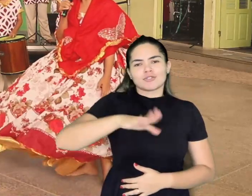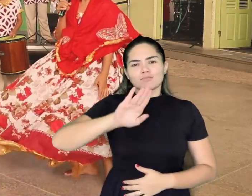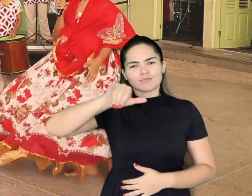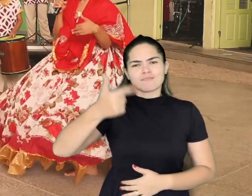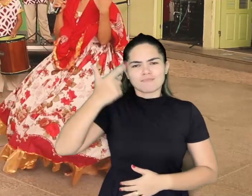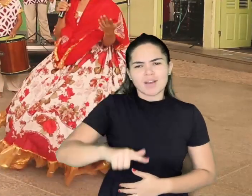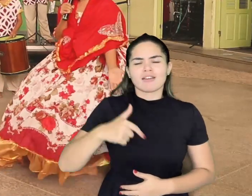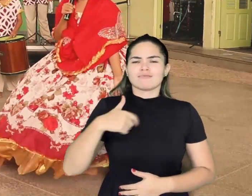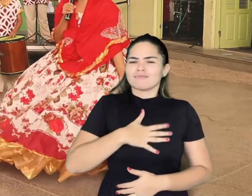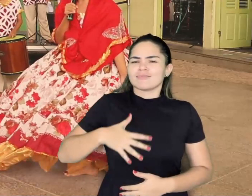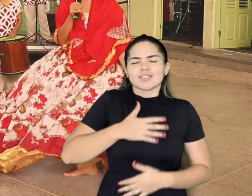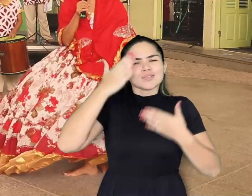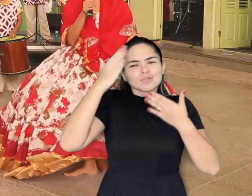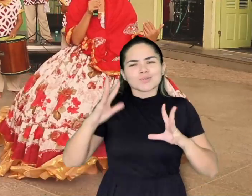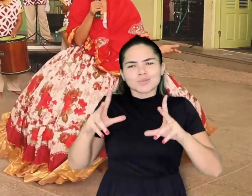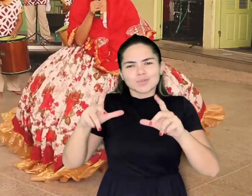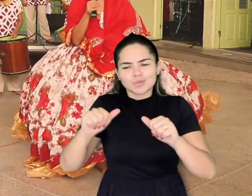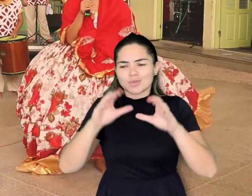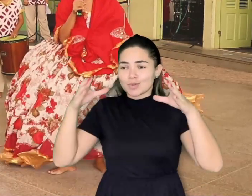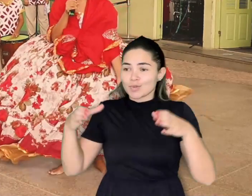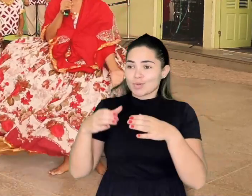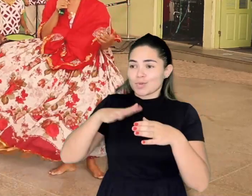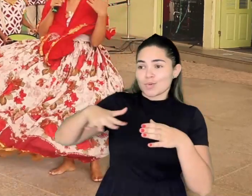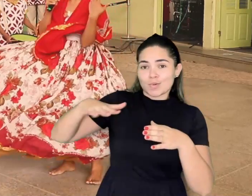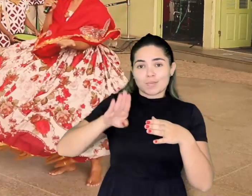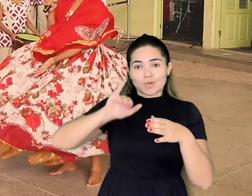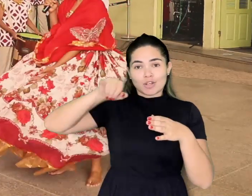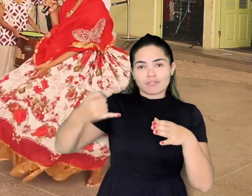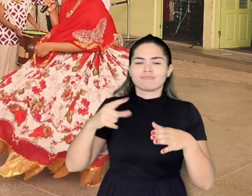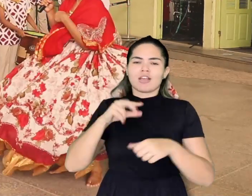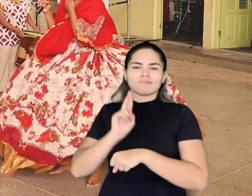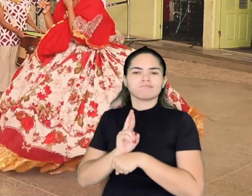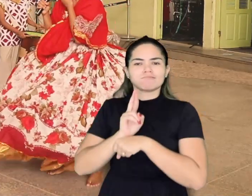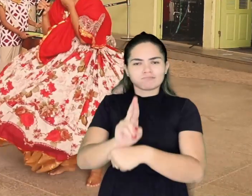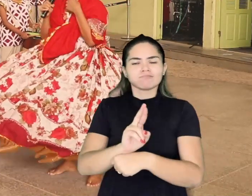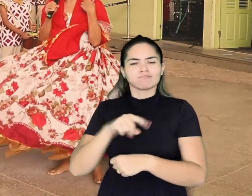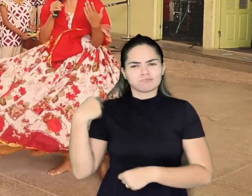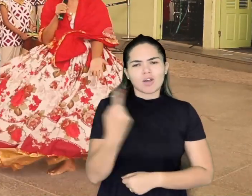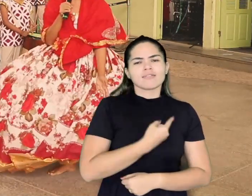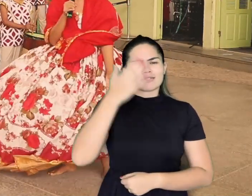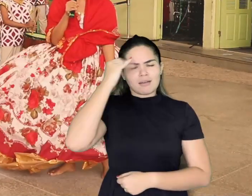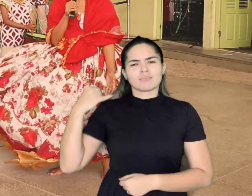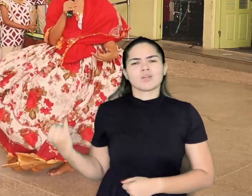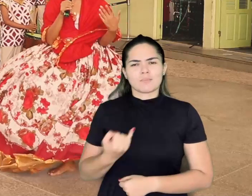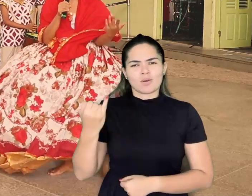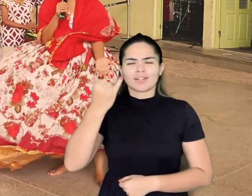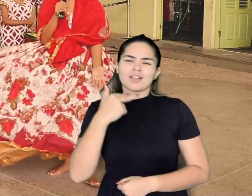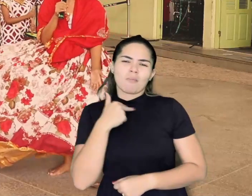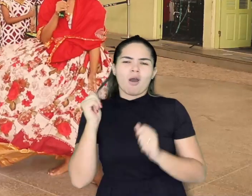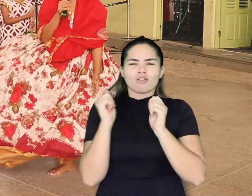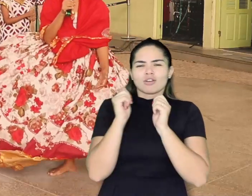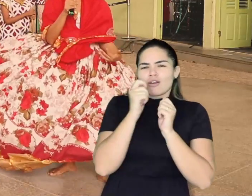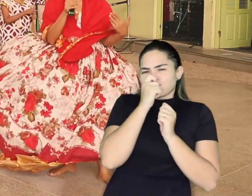grande Bom Jardim. É gratidão a todo mundo que faz essa Nação Bom Jardim, aqui tem uma representação, porque a gente sabe da importância que é